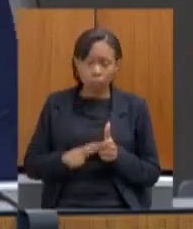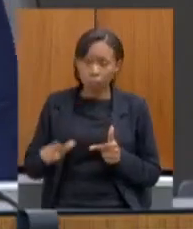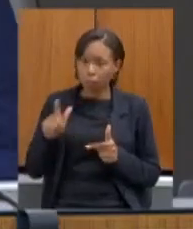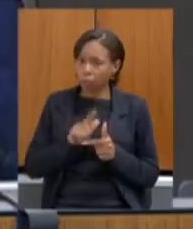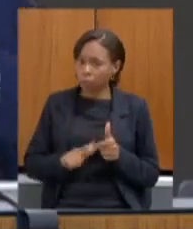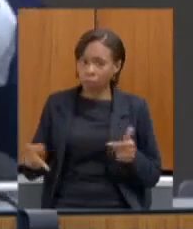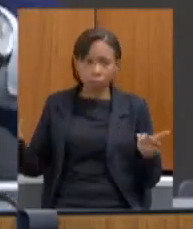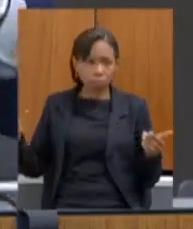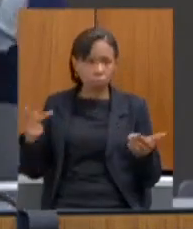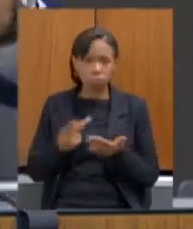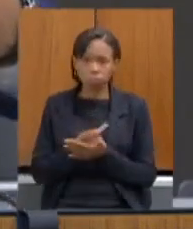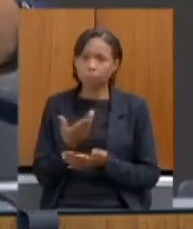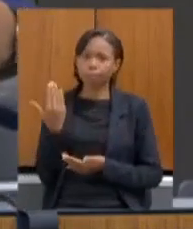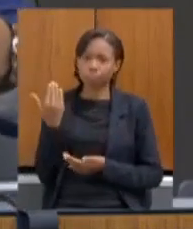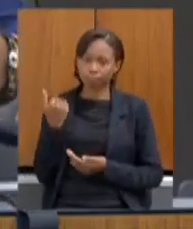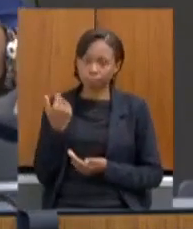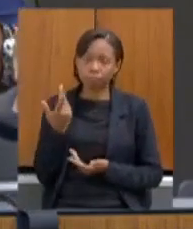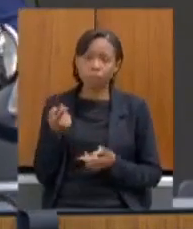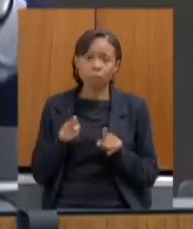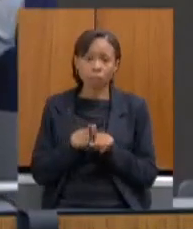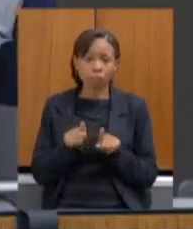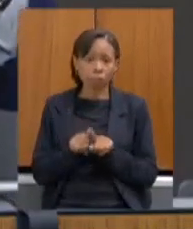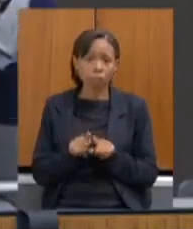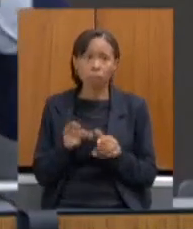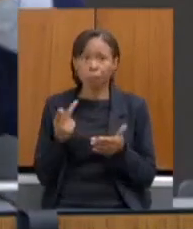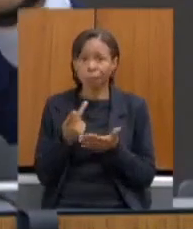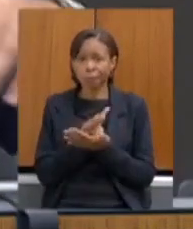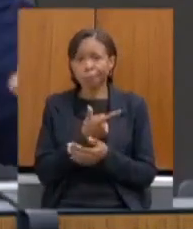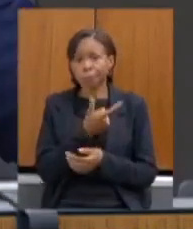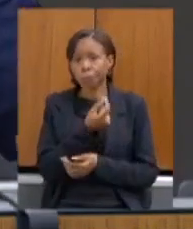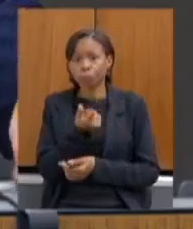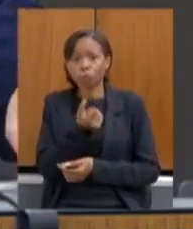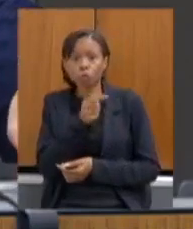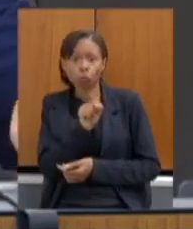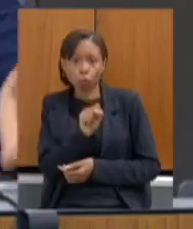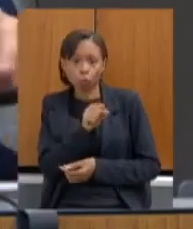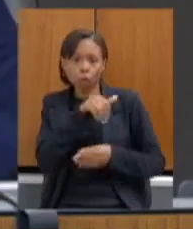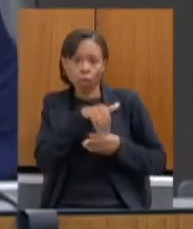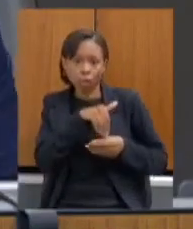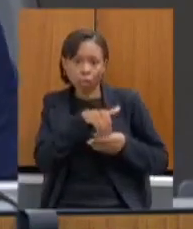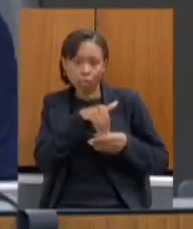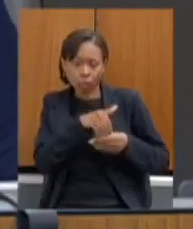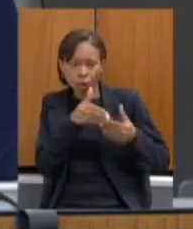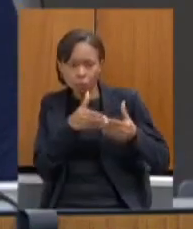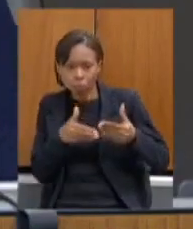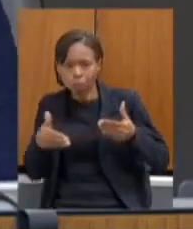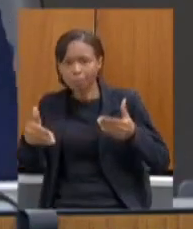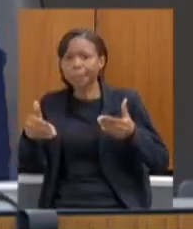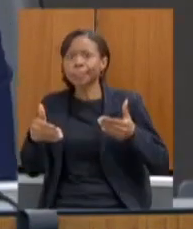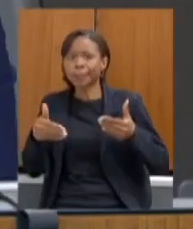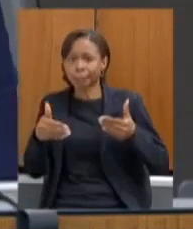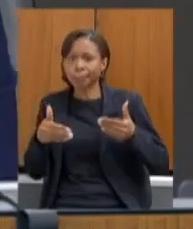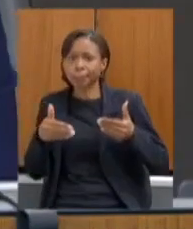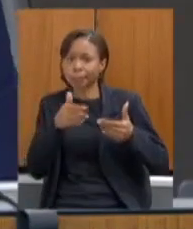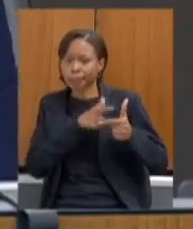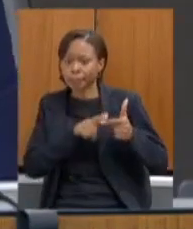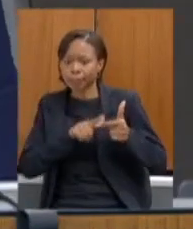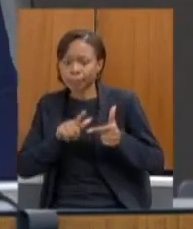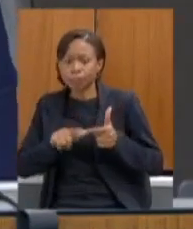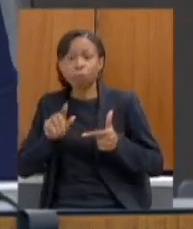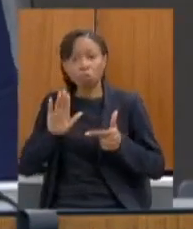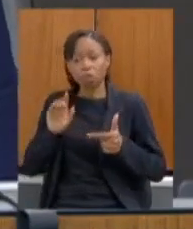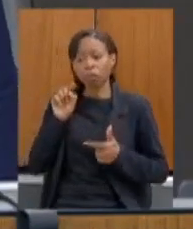desafios que se colocaram da eleição de 2018 para a frente. Mas, ainda assim, o senhor topou a assumir a liderança deste